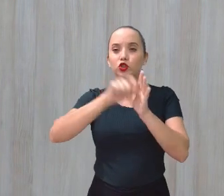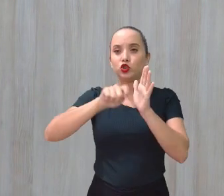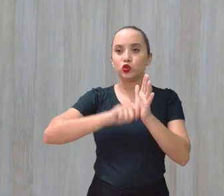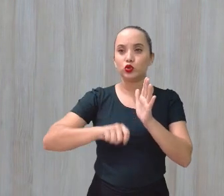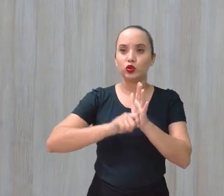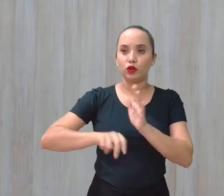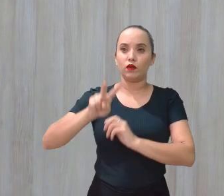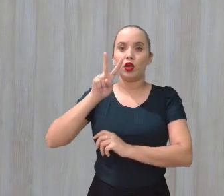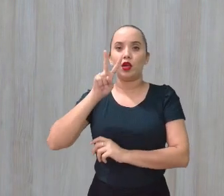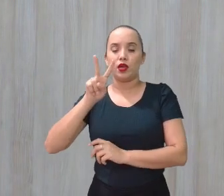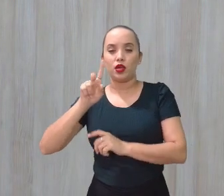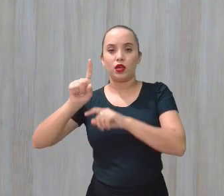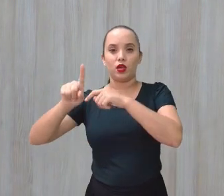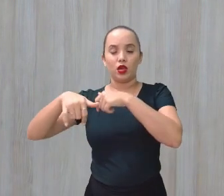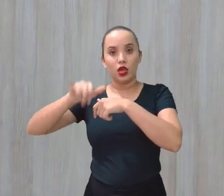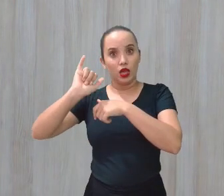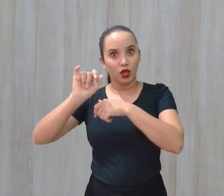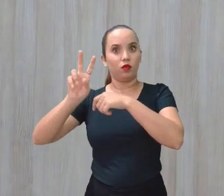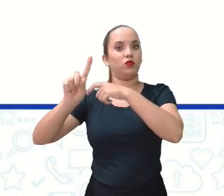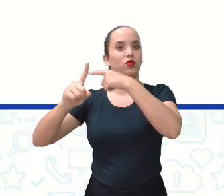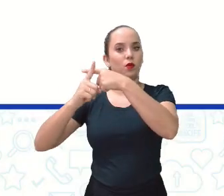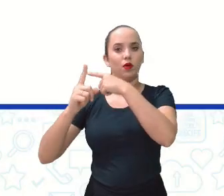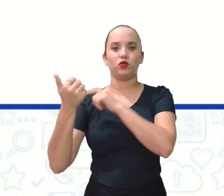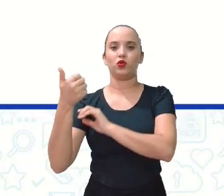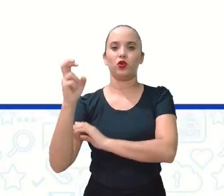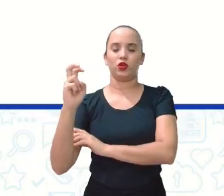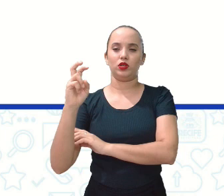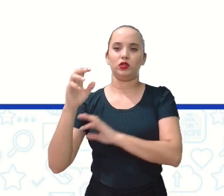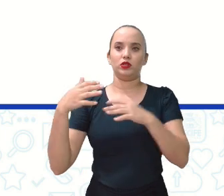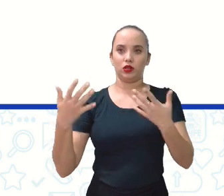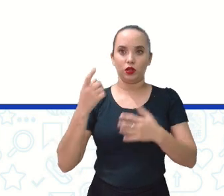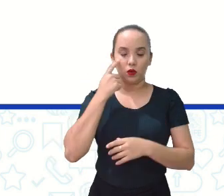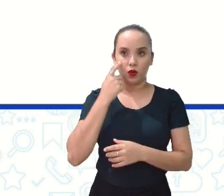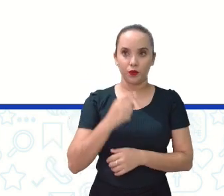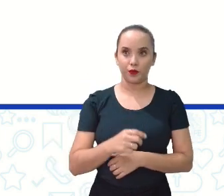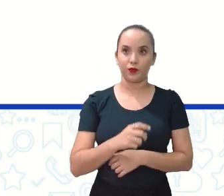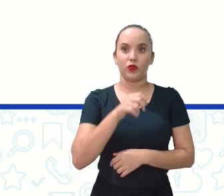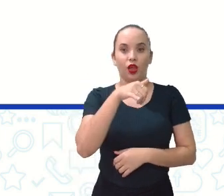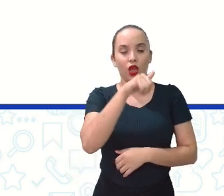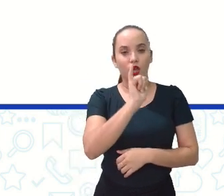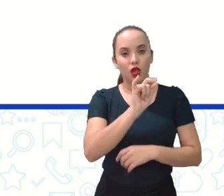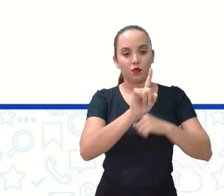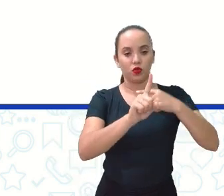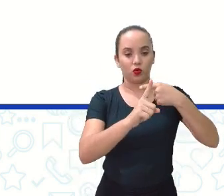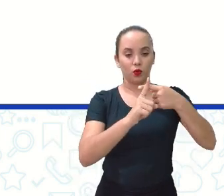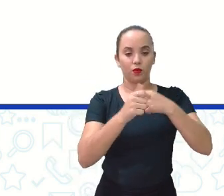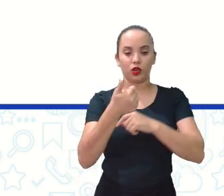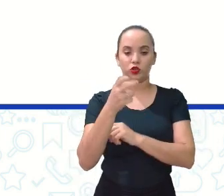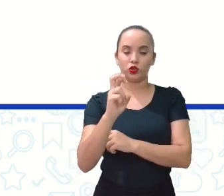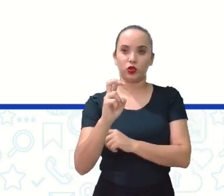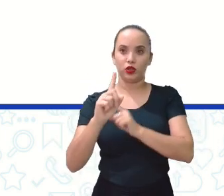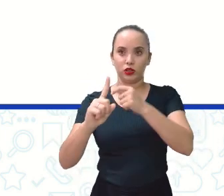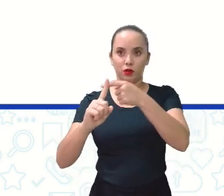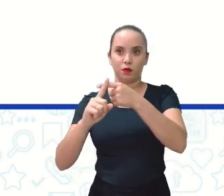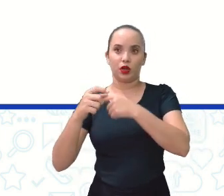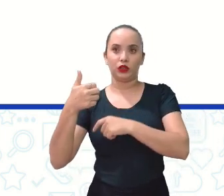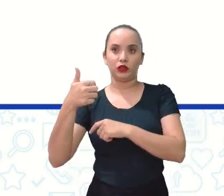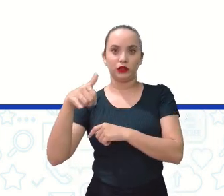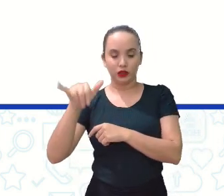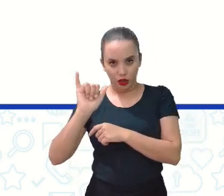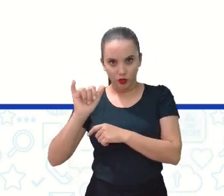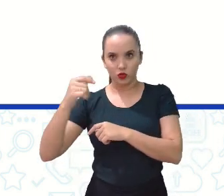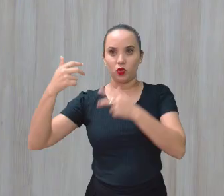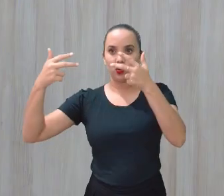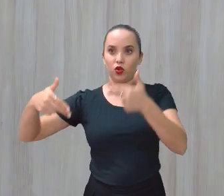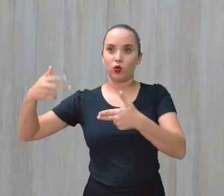equação. W mais Y virou Y mais 15 mais Y, igual a 45.